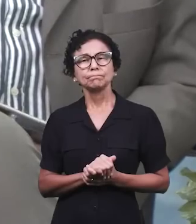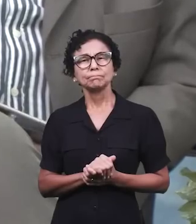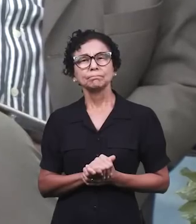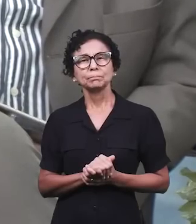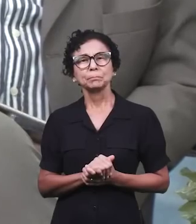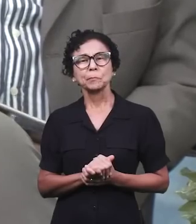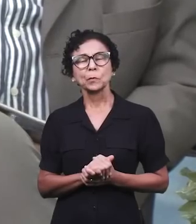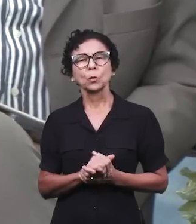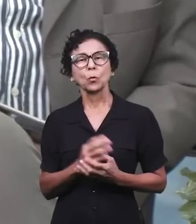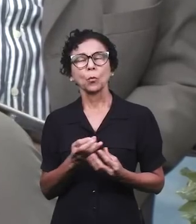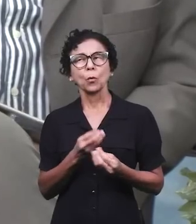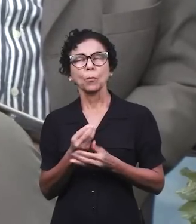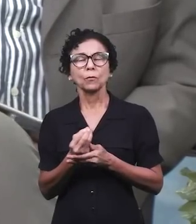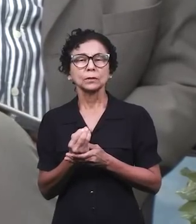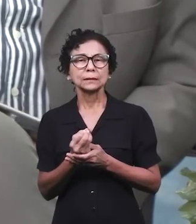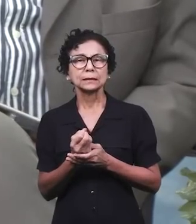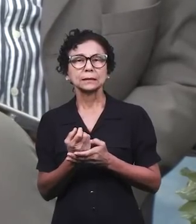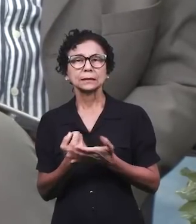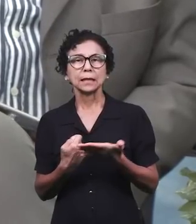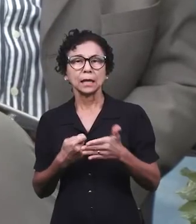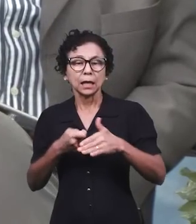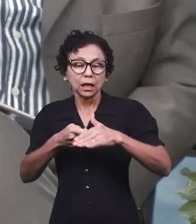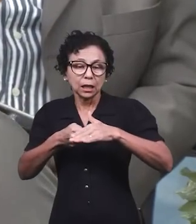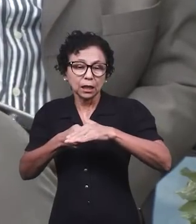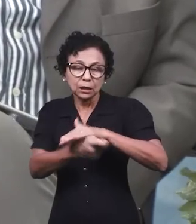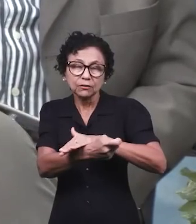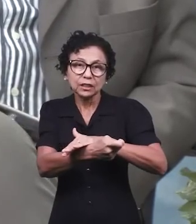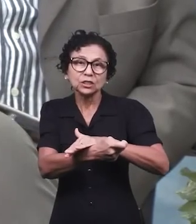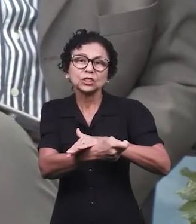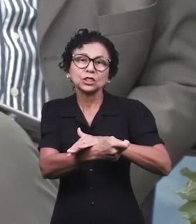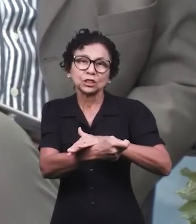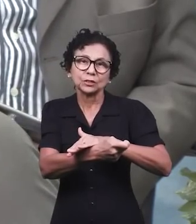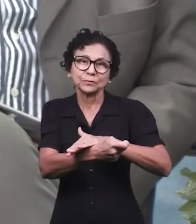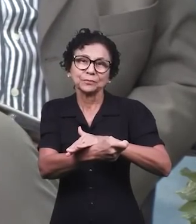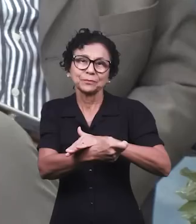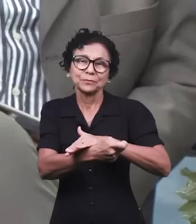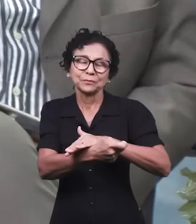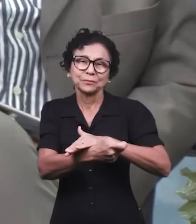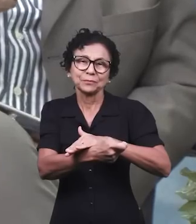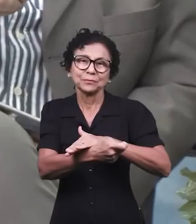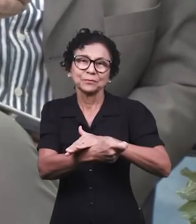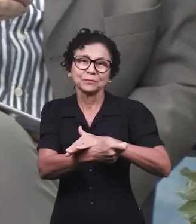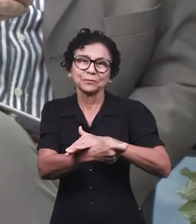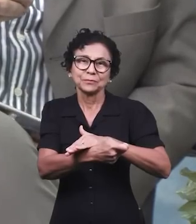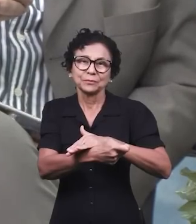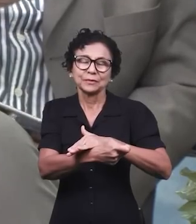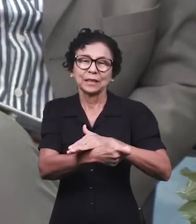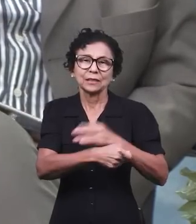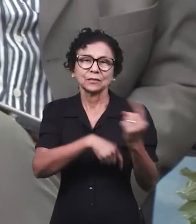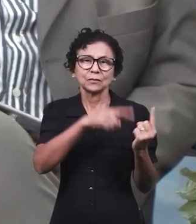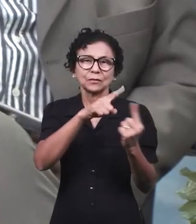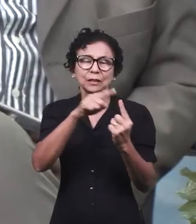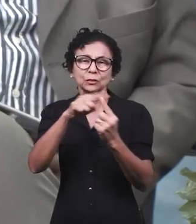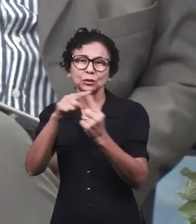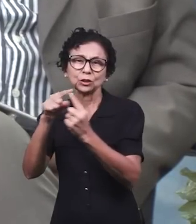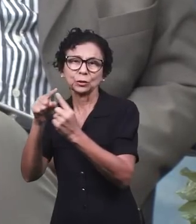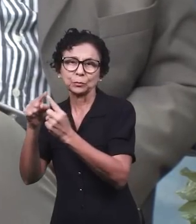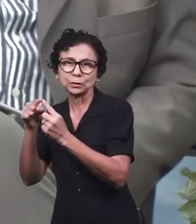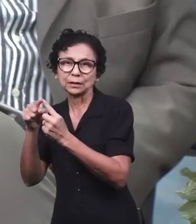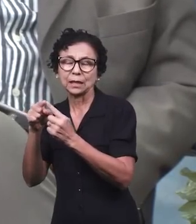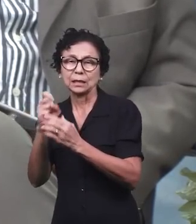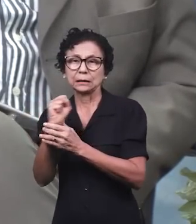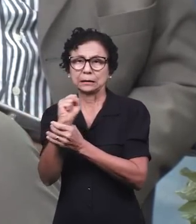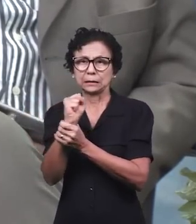guarda o seu recurso ali e que tem resultados diferentes. Quanto mais conservadora